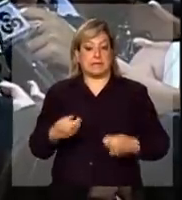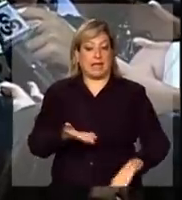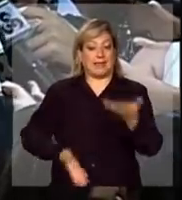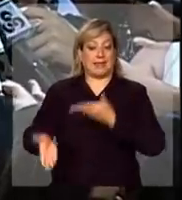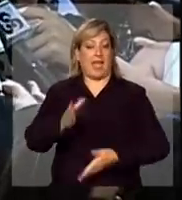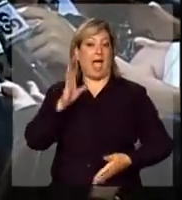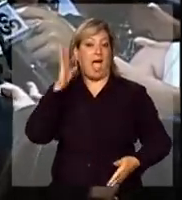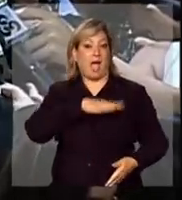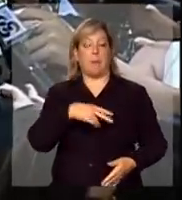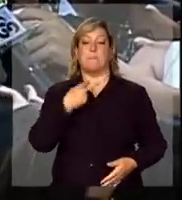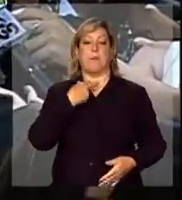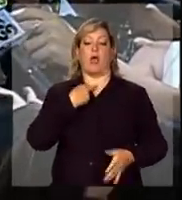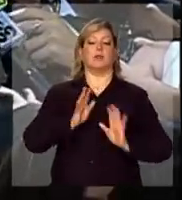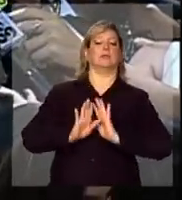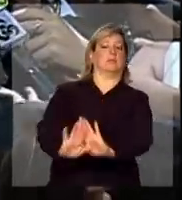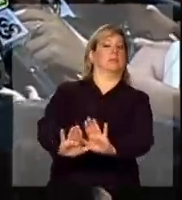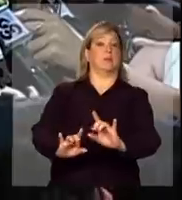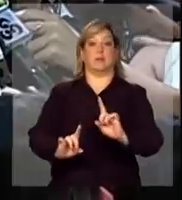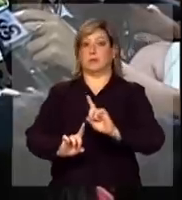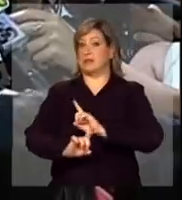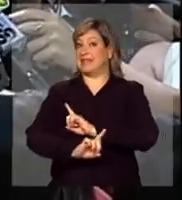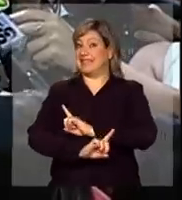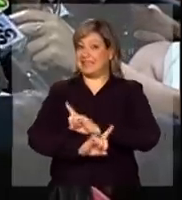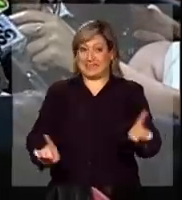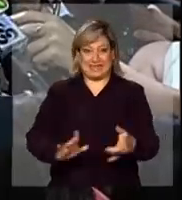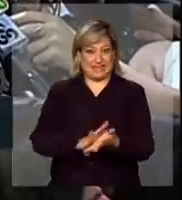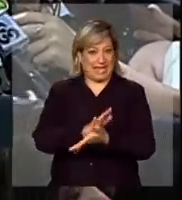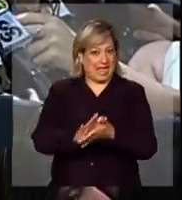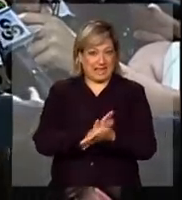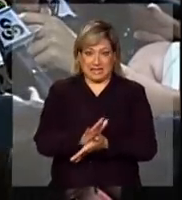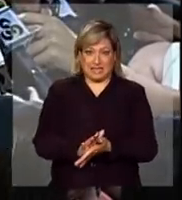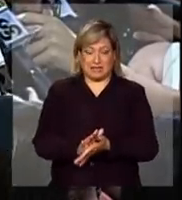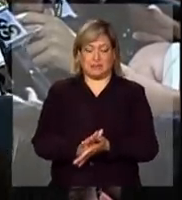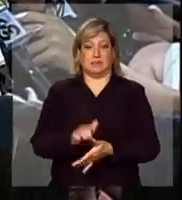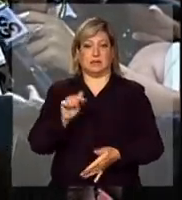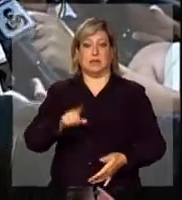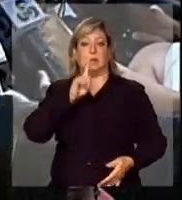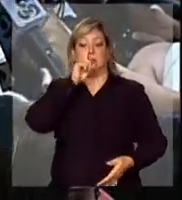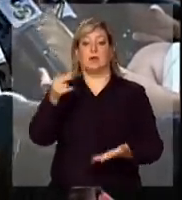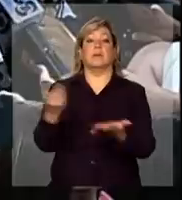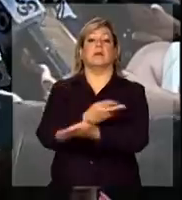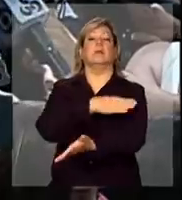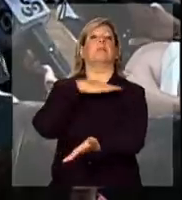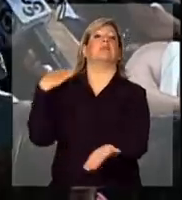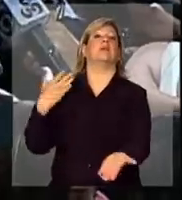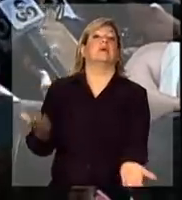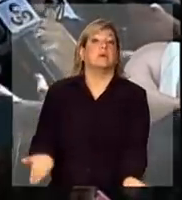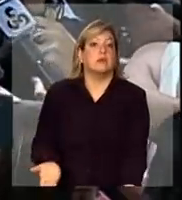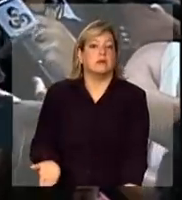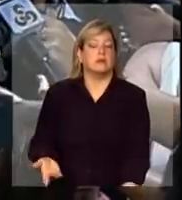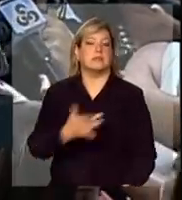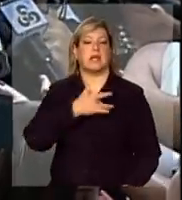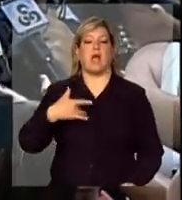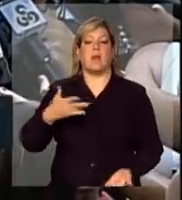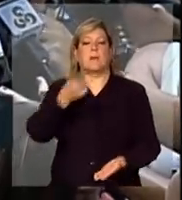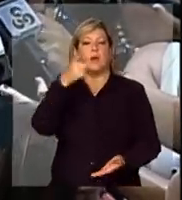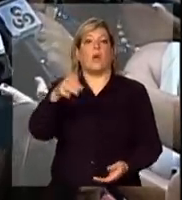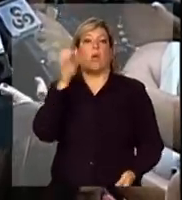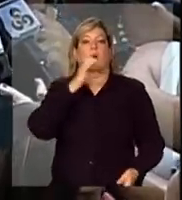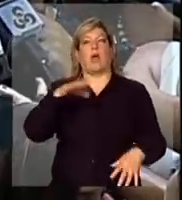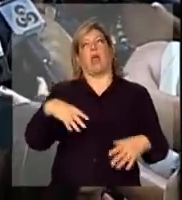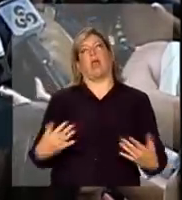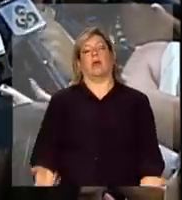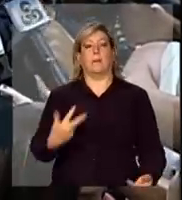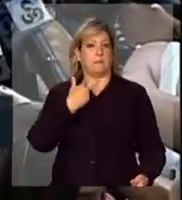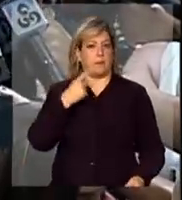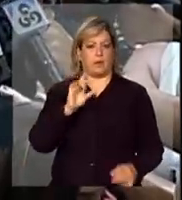existir qualquer tipo de negativa pelo plano de saúde. Risco de vida, risco para a saúde da pessoa, não pode